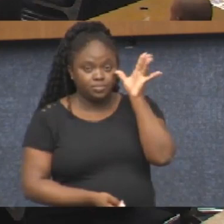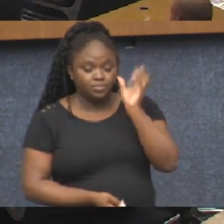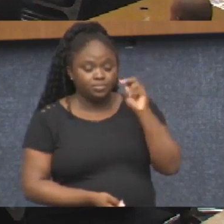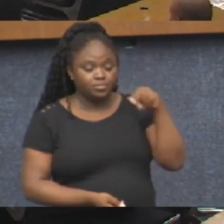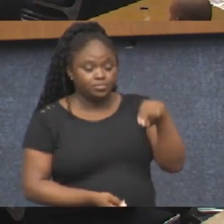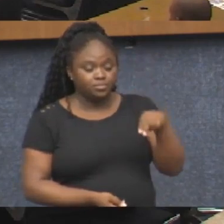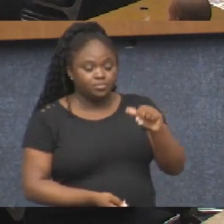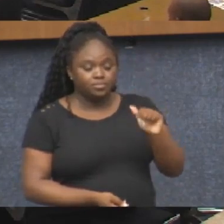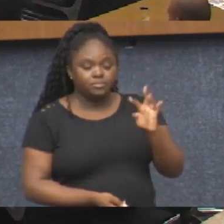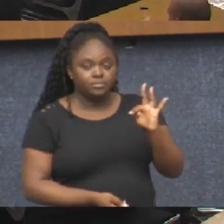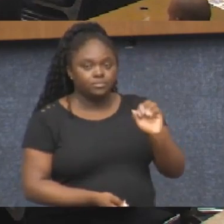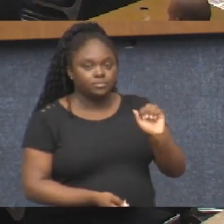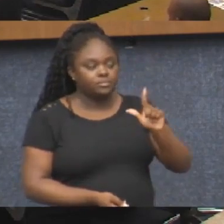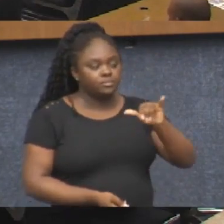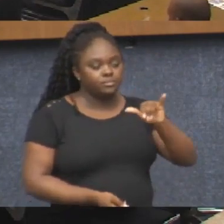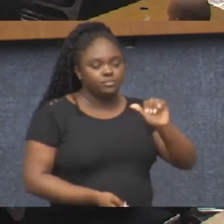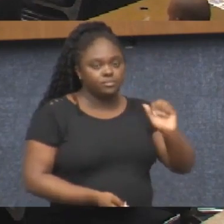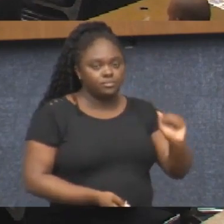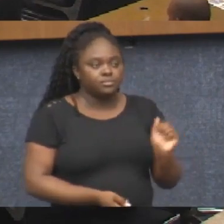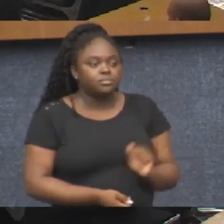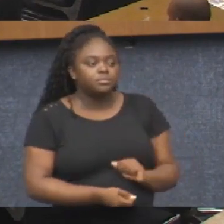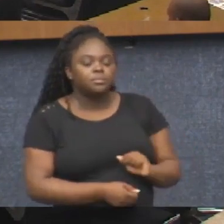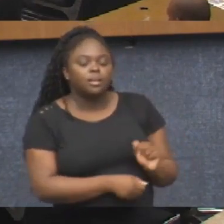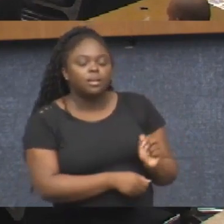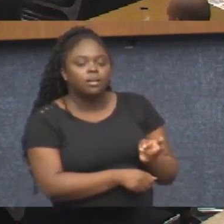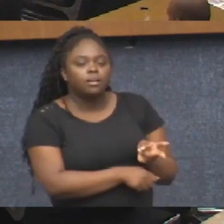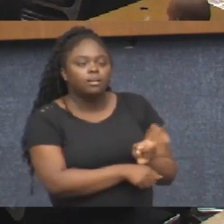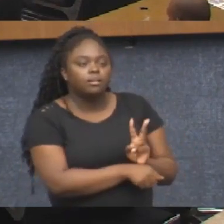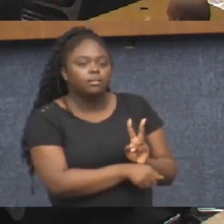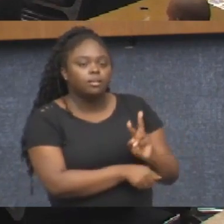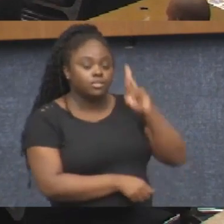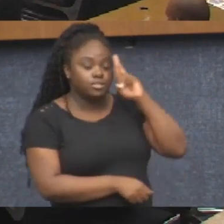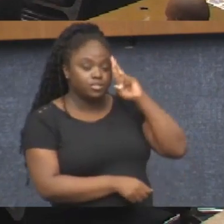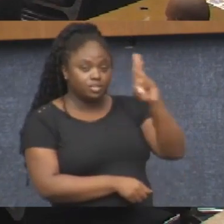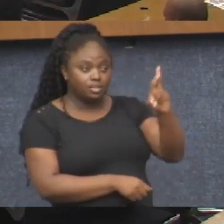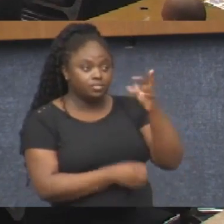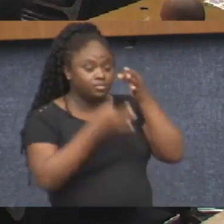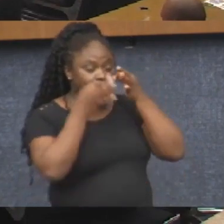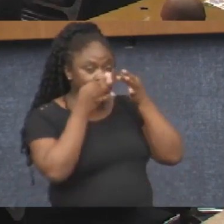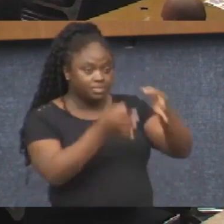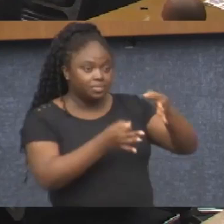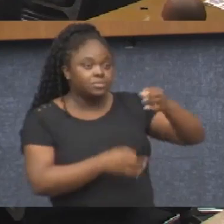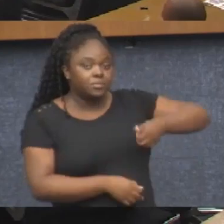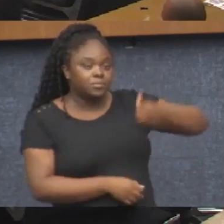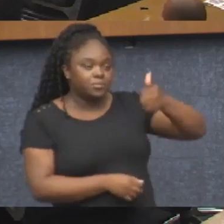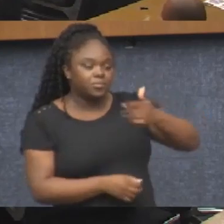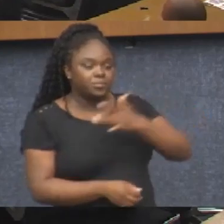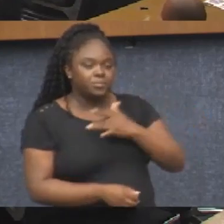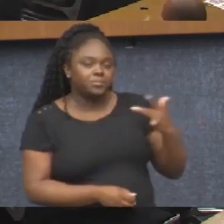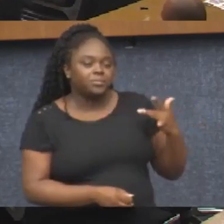Natália Pontes de Albuquerque, gerente de atenção primária à saúde.